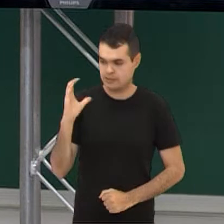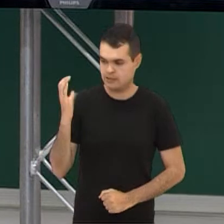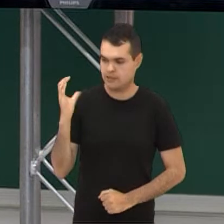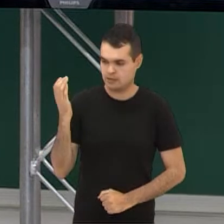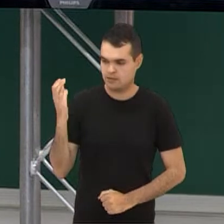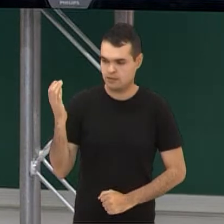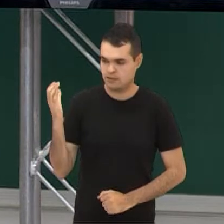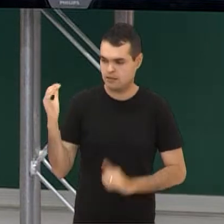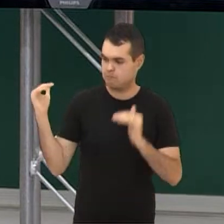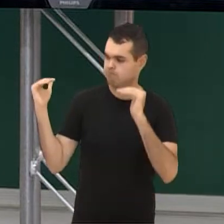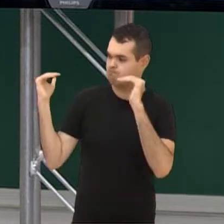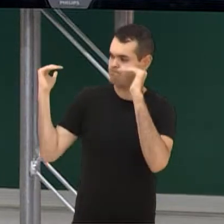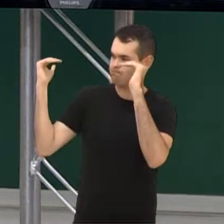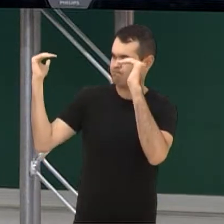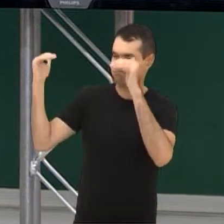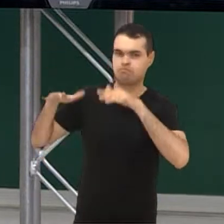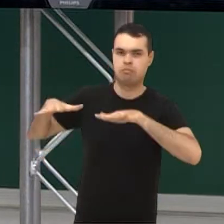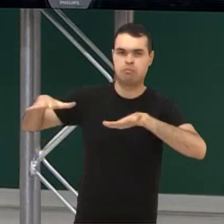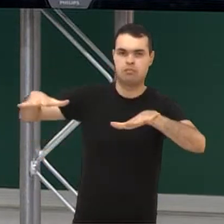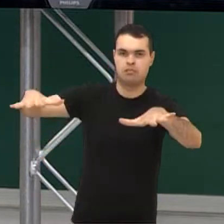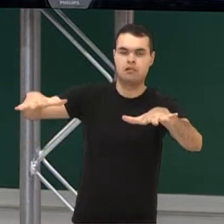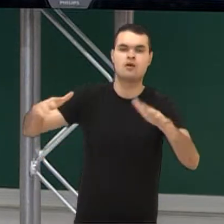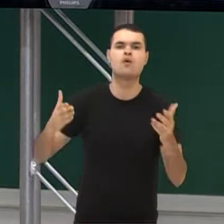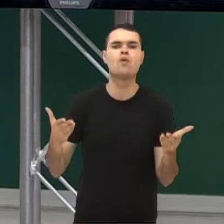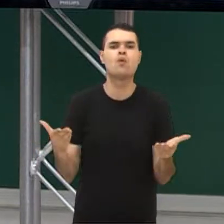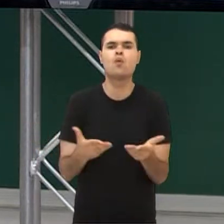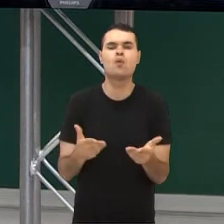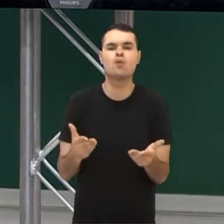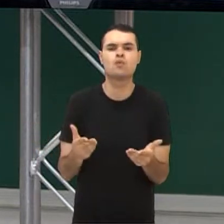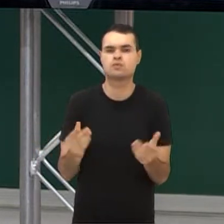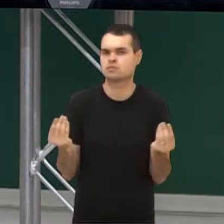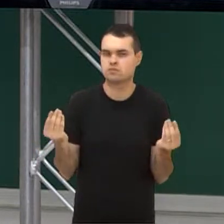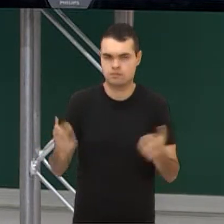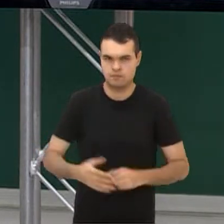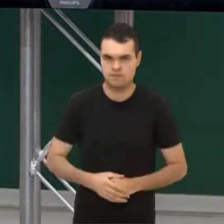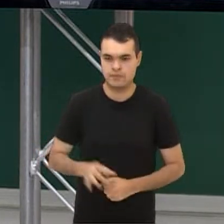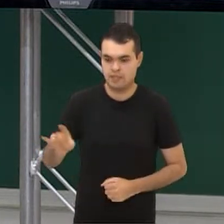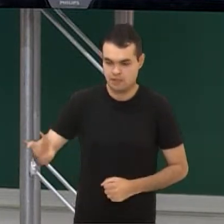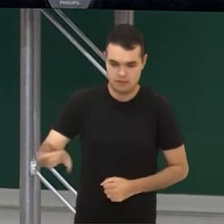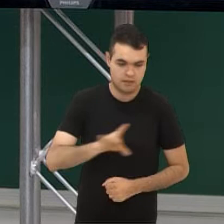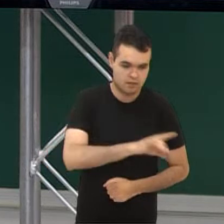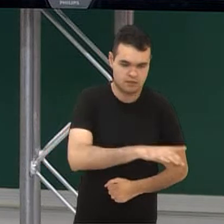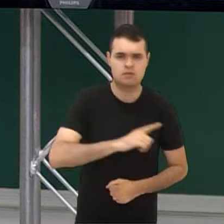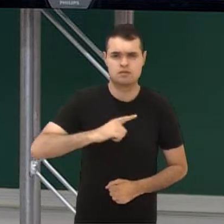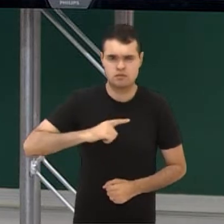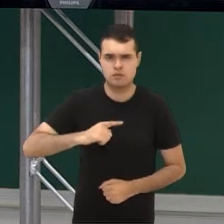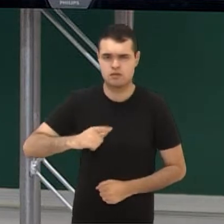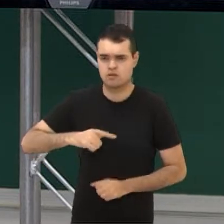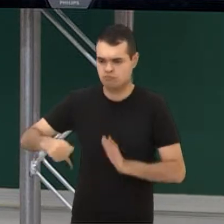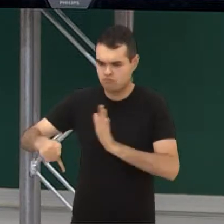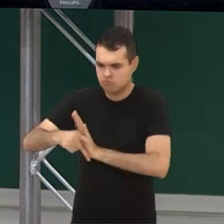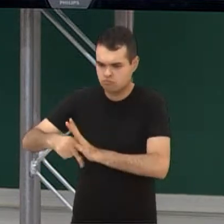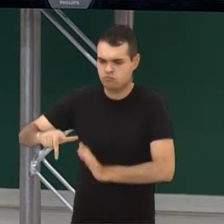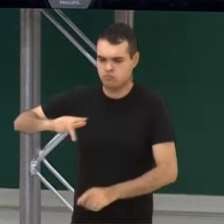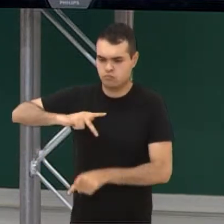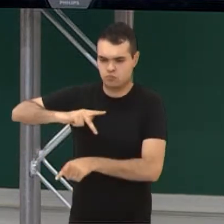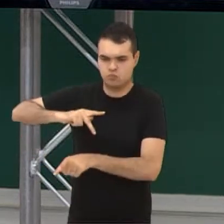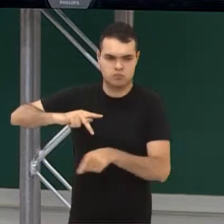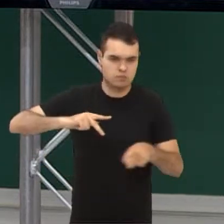muito grande. Mas hoje, trazendo para os nossos dias atuais, cada uma tem a sua peculiaridade e tem a